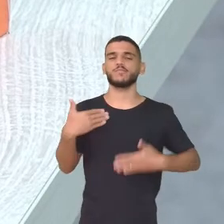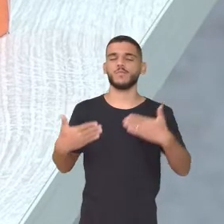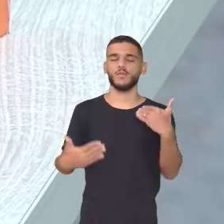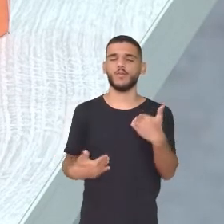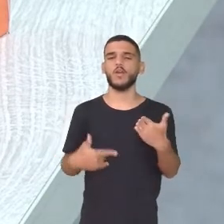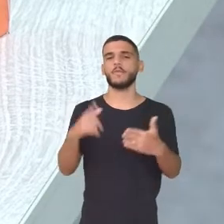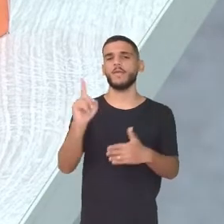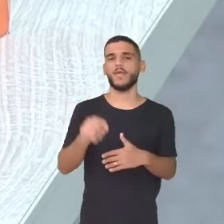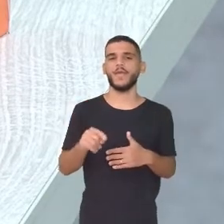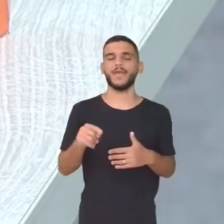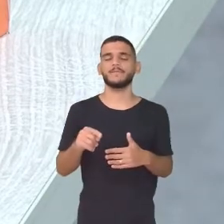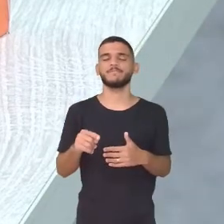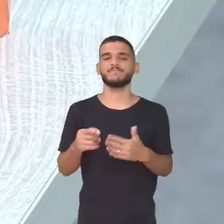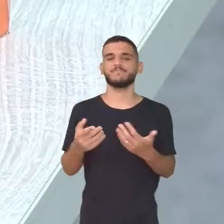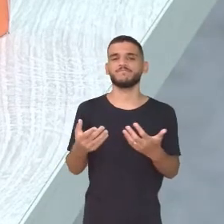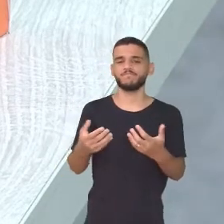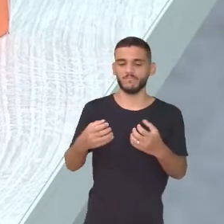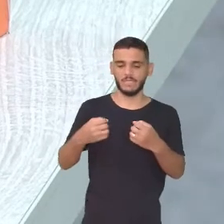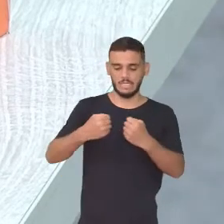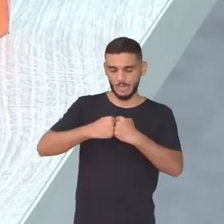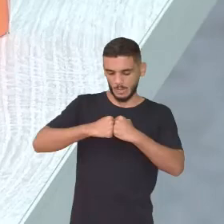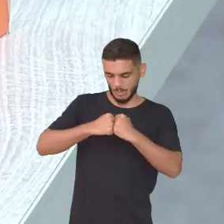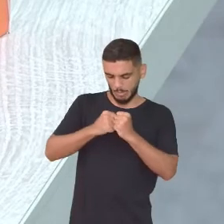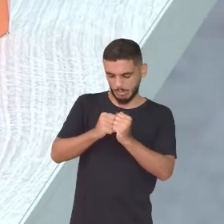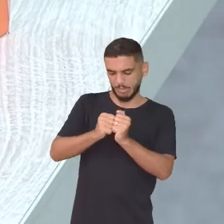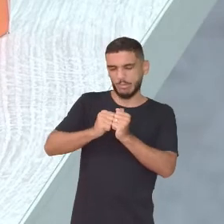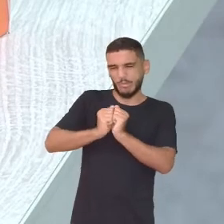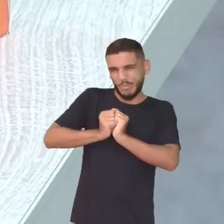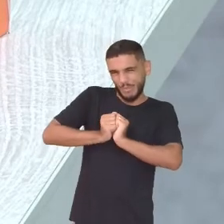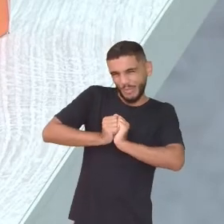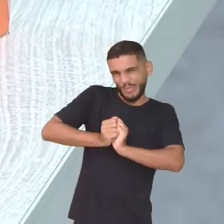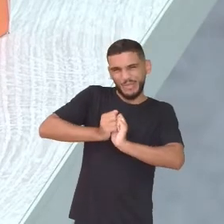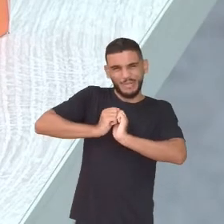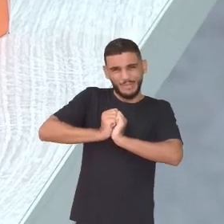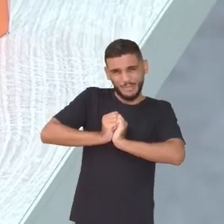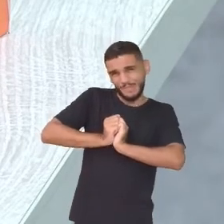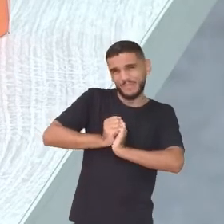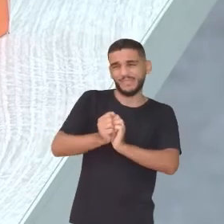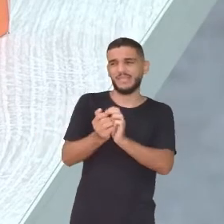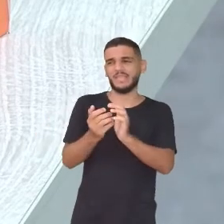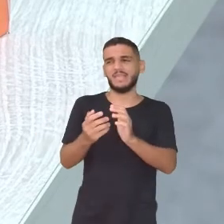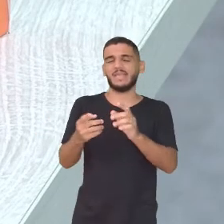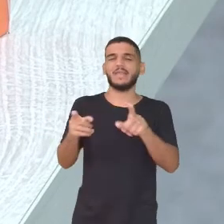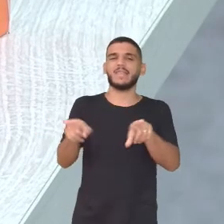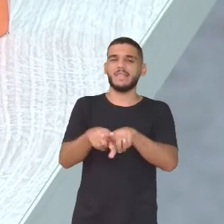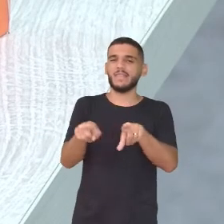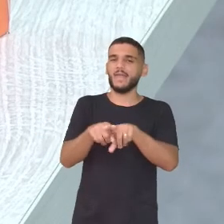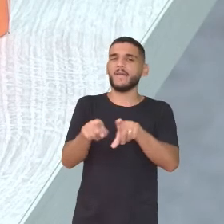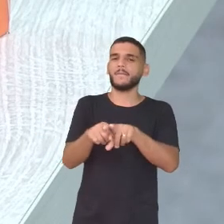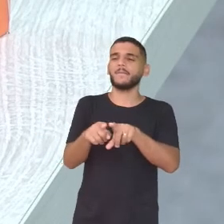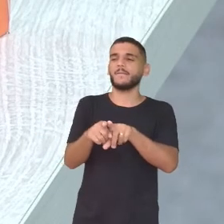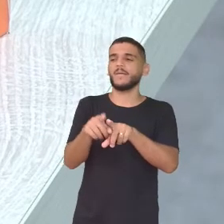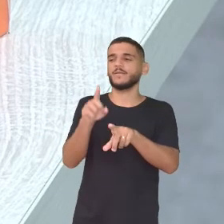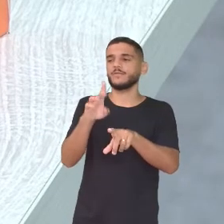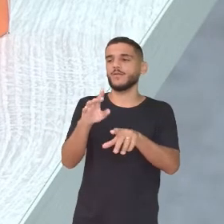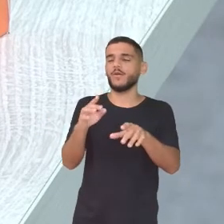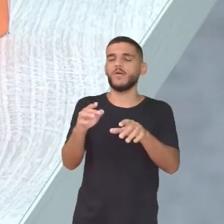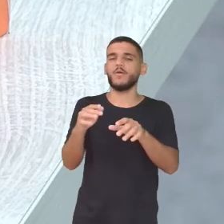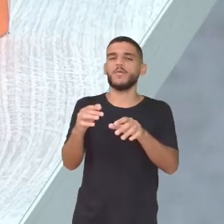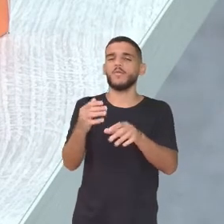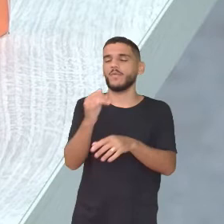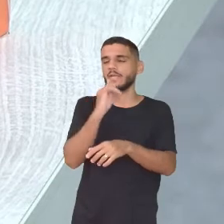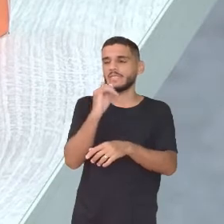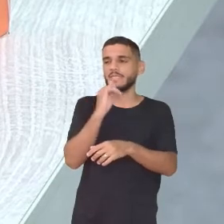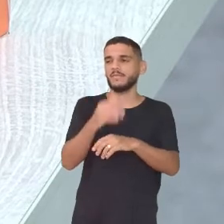né, sendo comprimida por conta dessa quantidade em excesso, né? Aqui também uma representação que eu fiz, gente, com a pele.